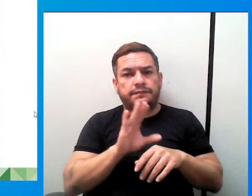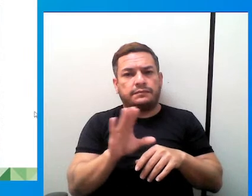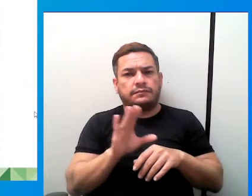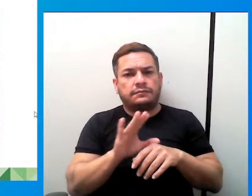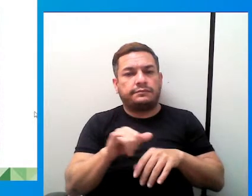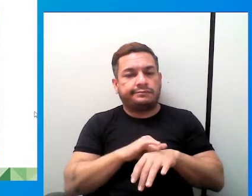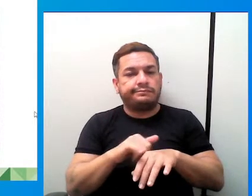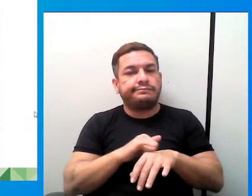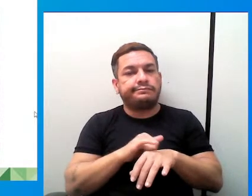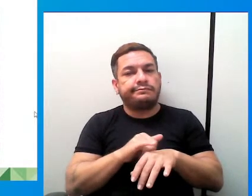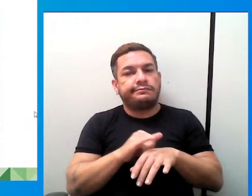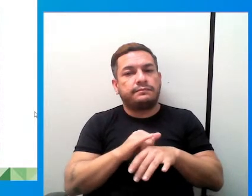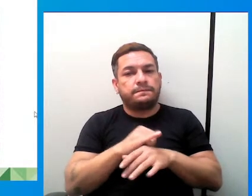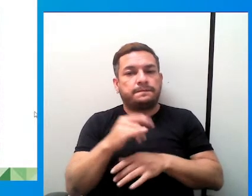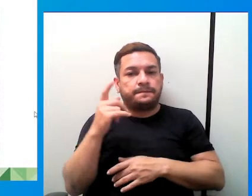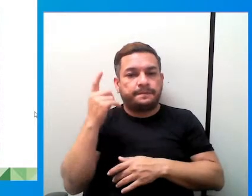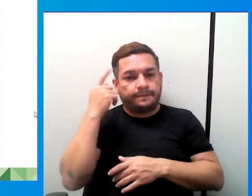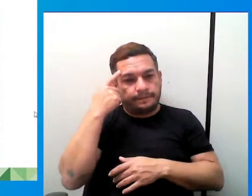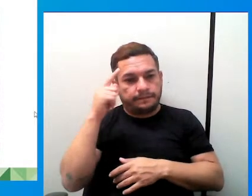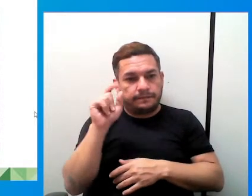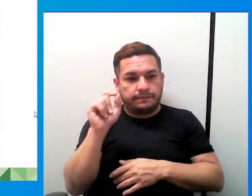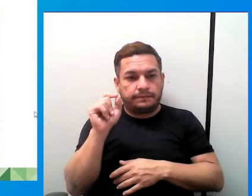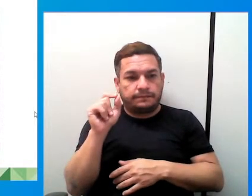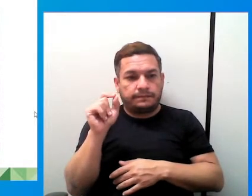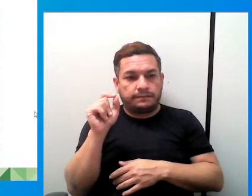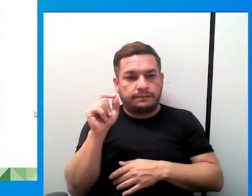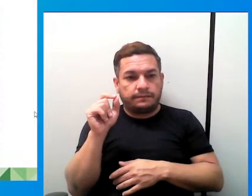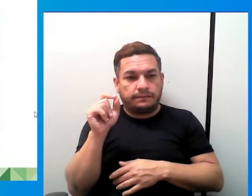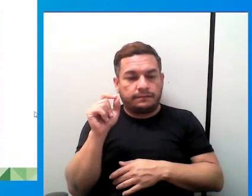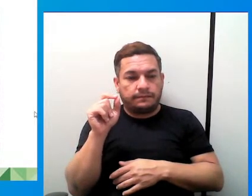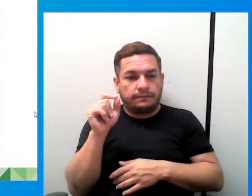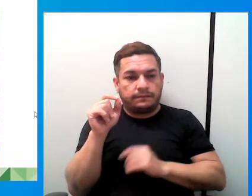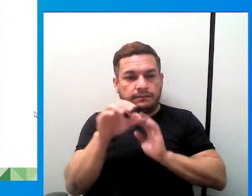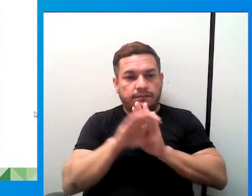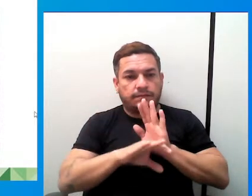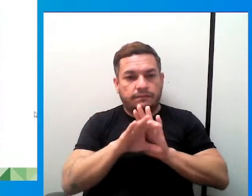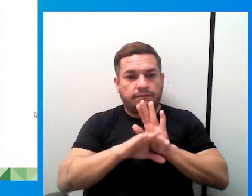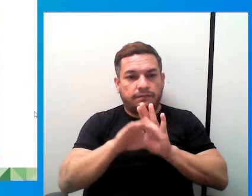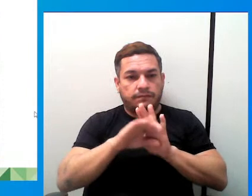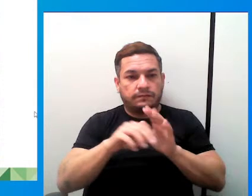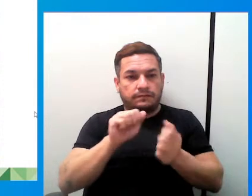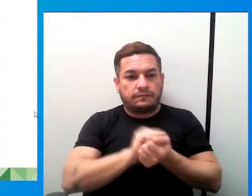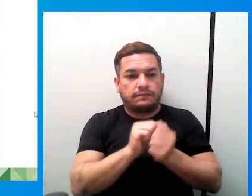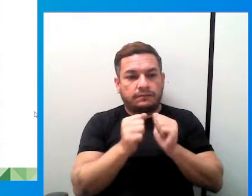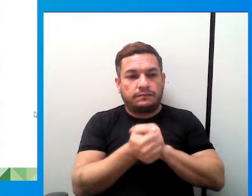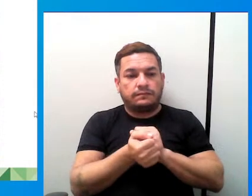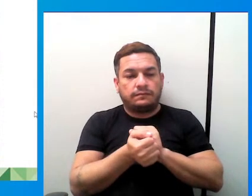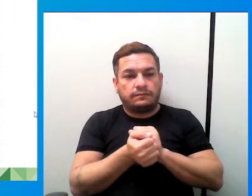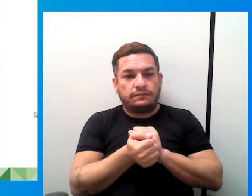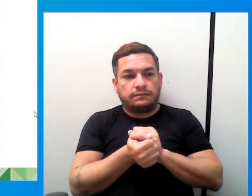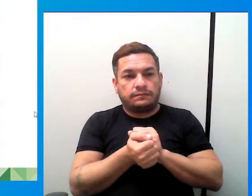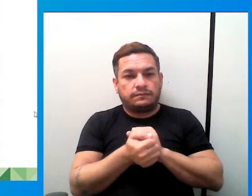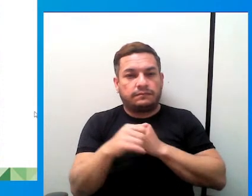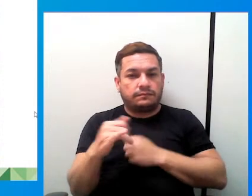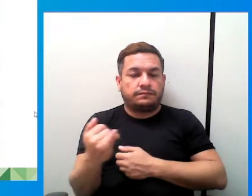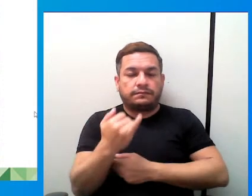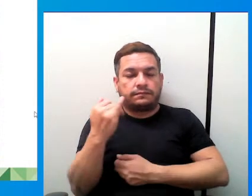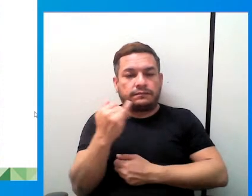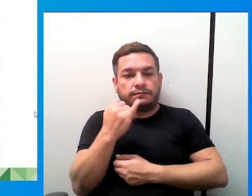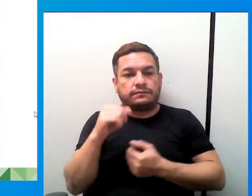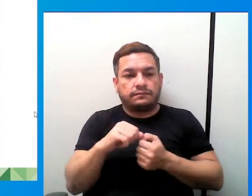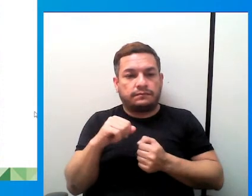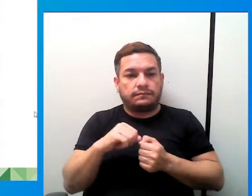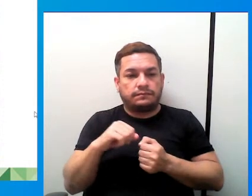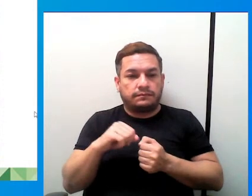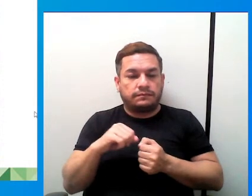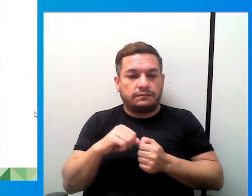essas estratégias. Aqui é só uma ideia de matriz curricular. A adaptação que foi necessário fazer foi apenas a criação de uma